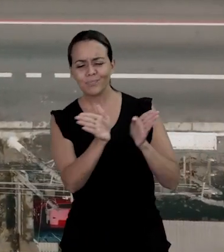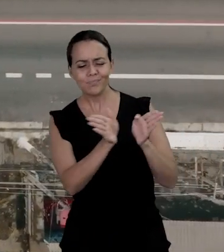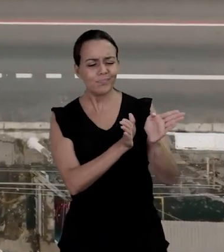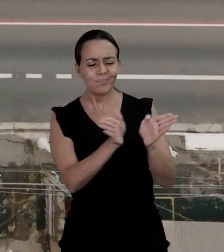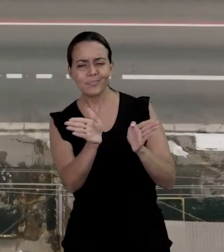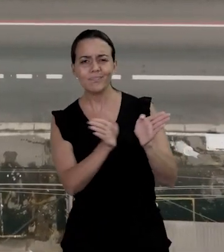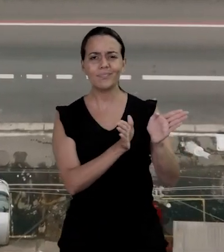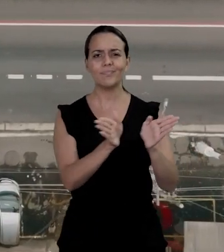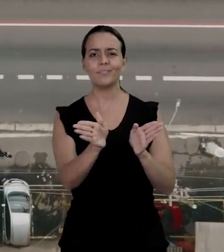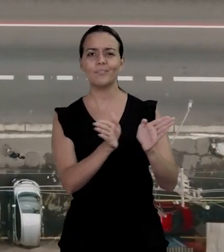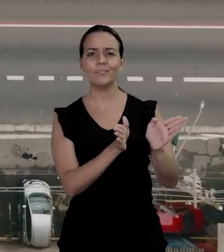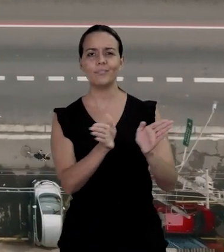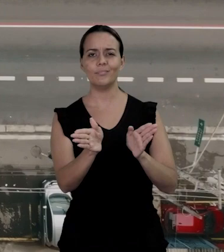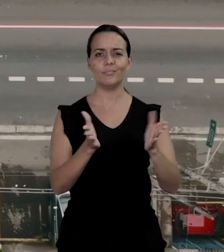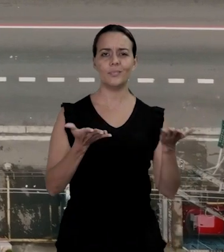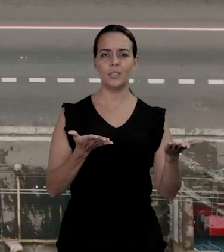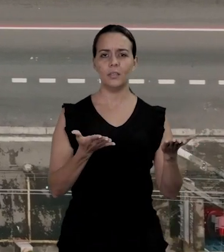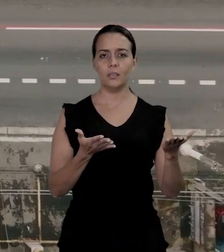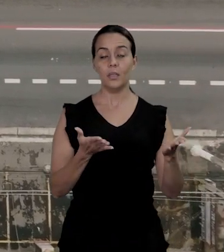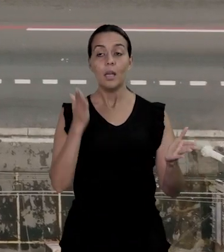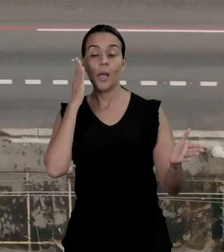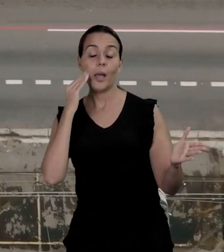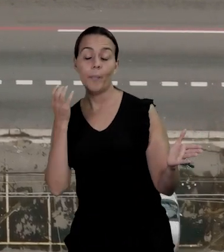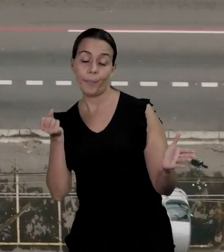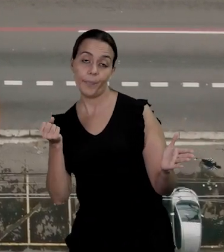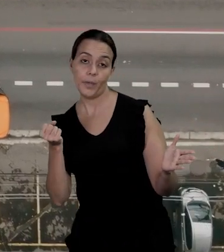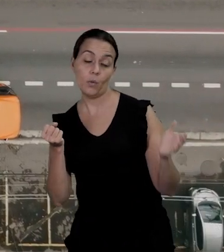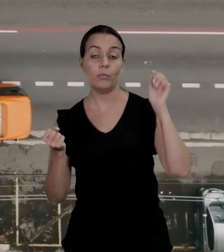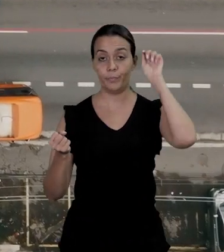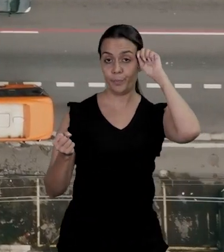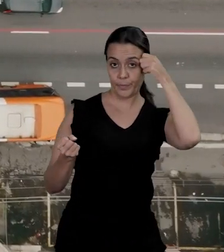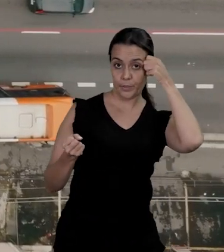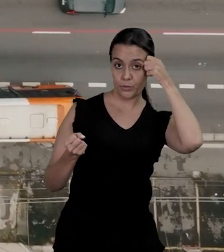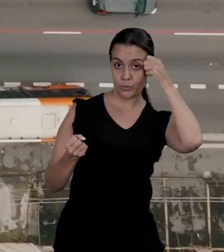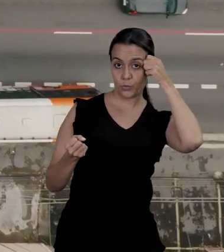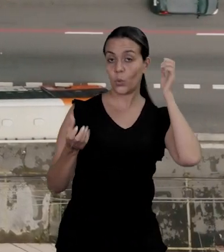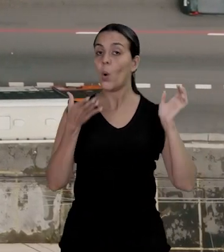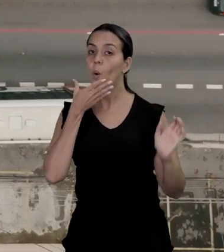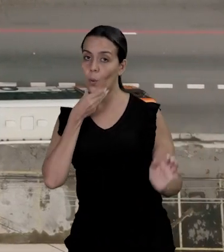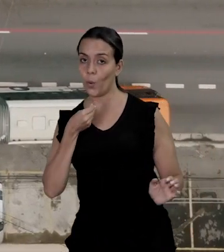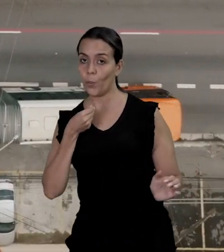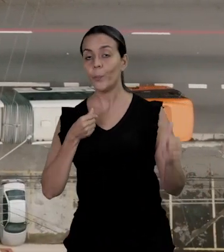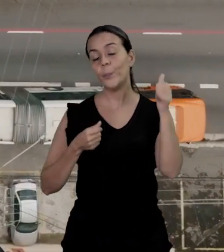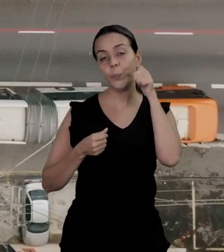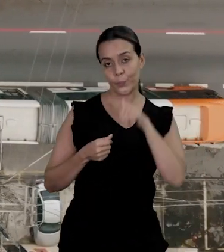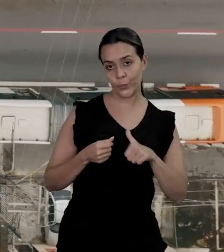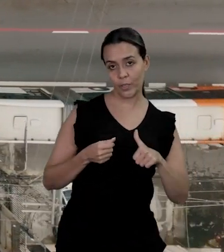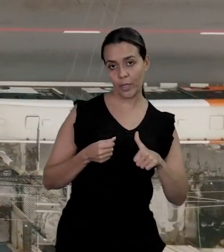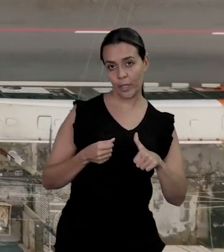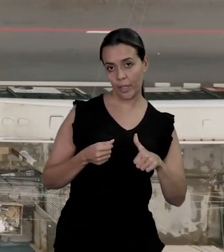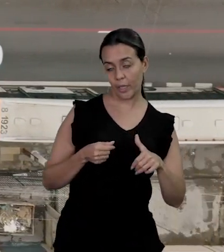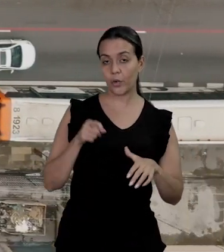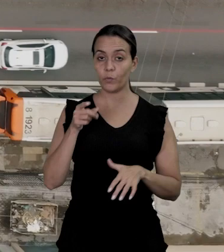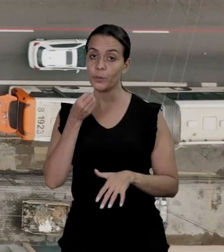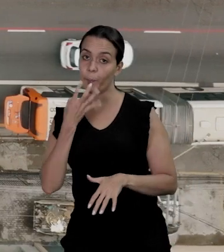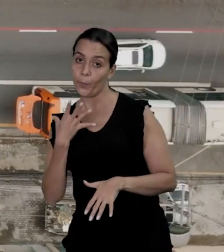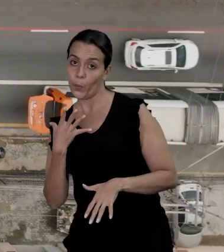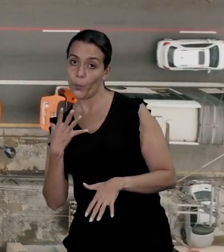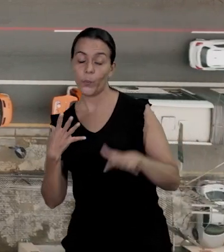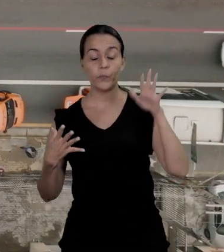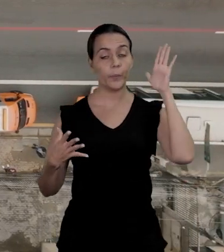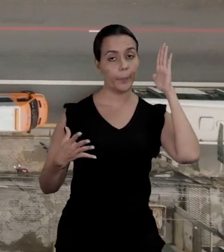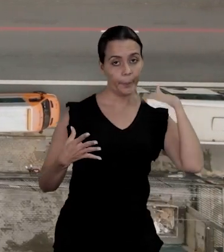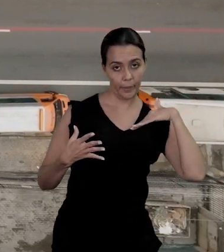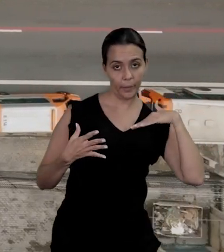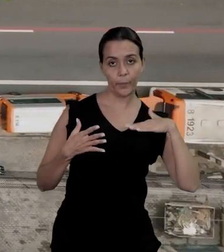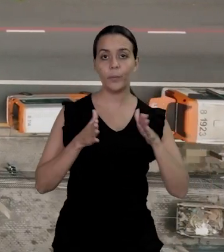de uma sociedade que já vem de maneira normalmente muito binarista, condicionada. Se você não é branco, você é negro. Se você não